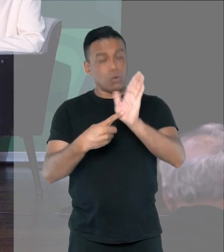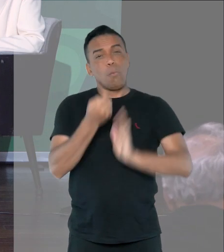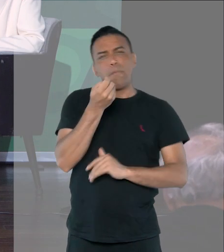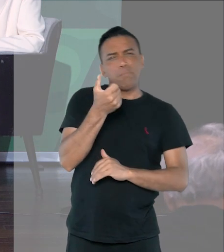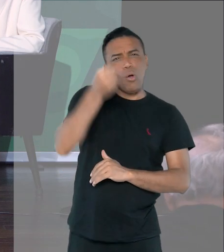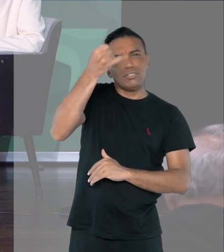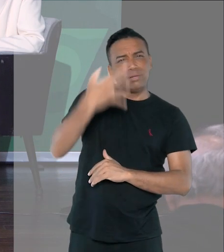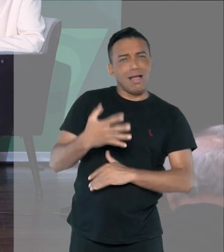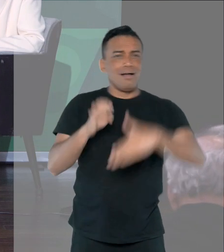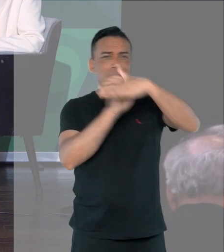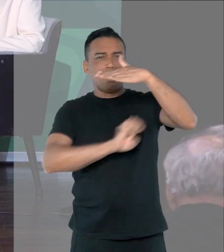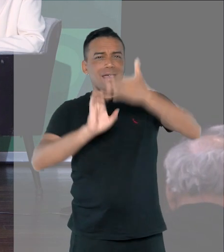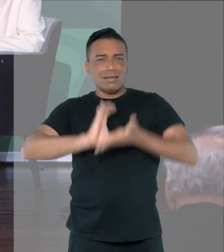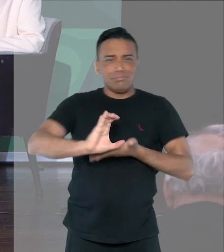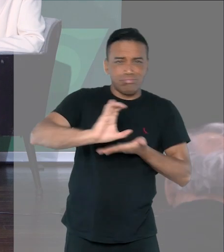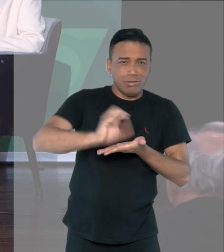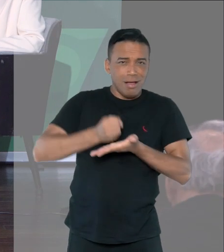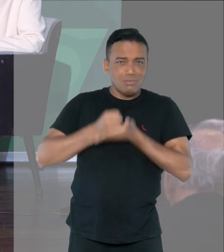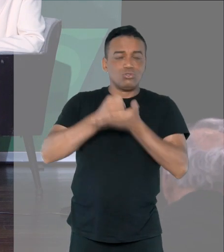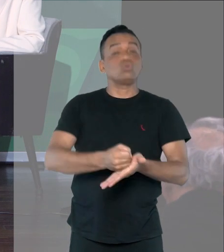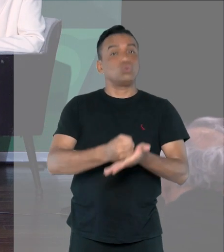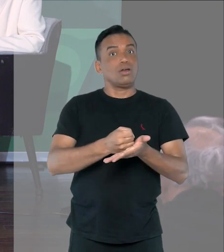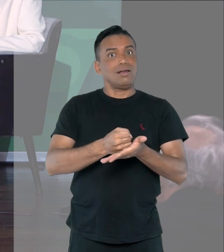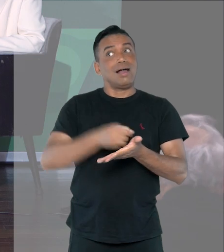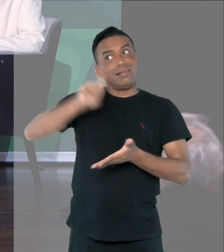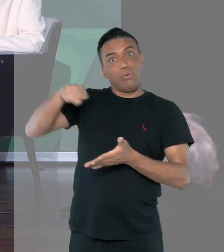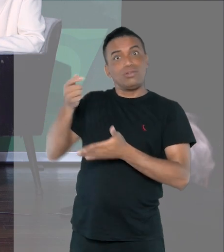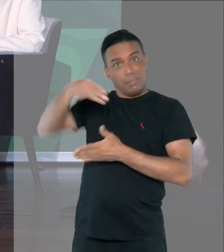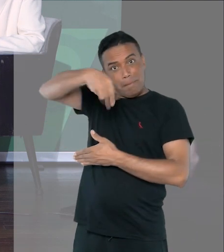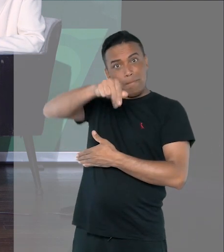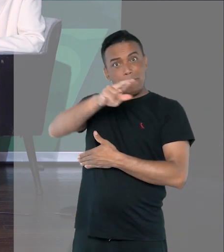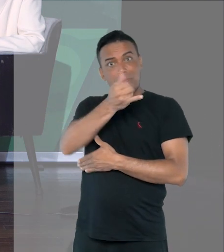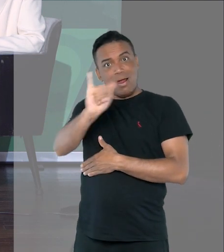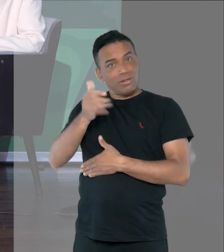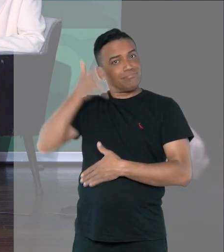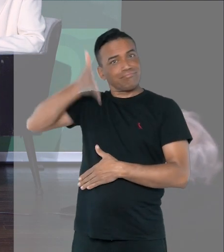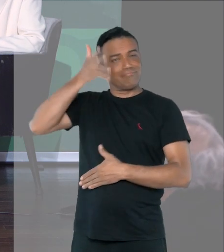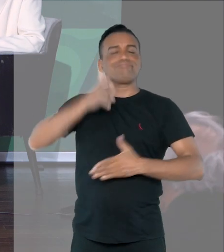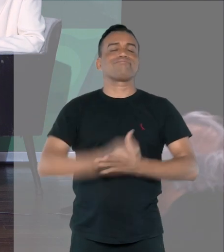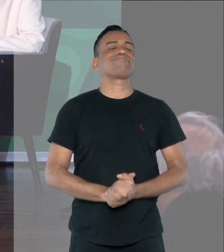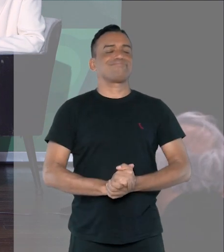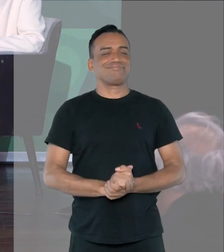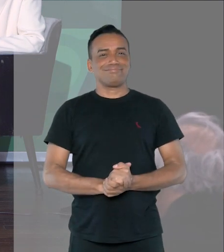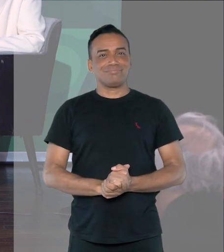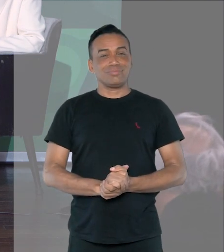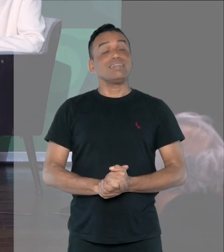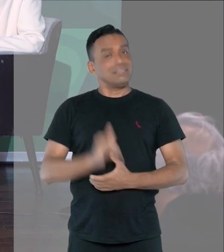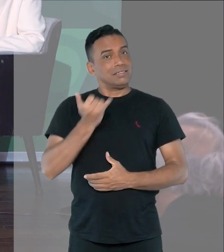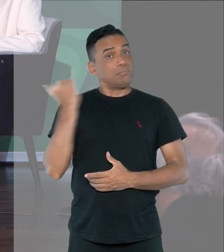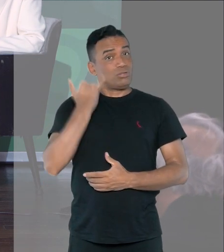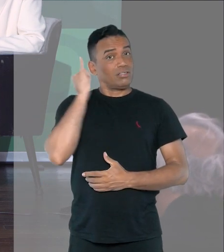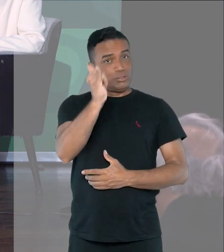nossos patrocinadores, se me permitem, antes de passar a palavra para a Mary aqui. É importante